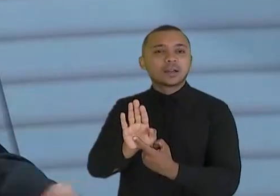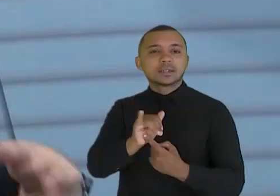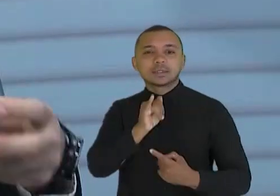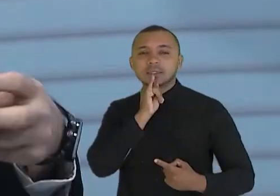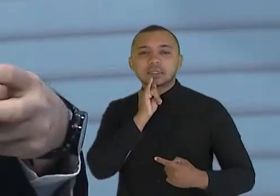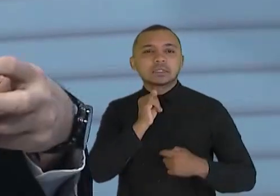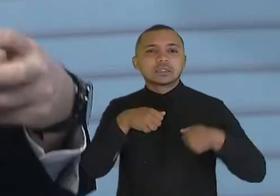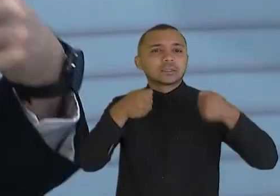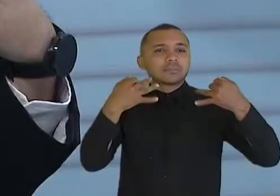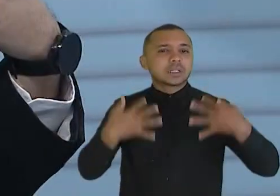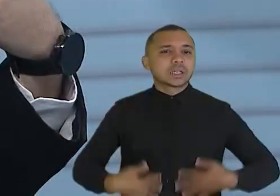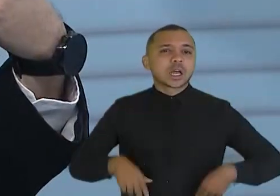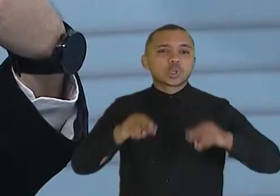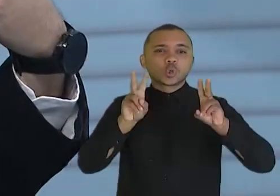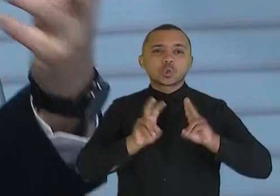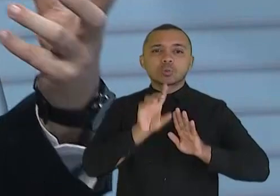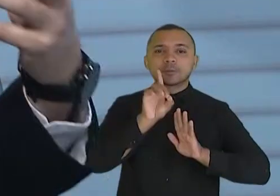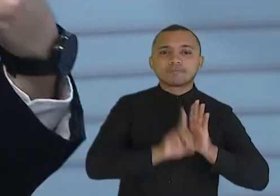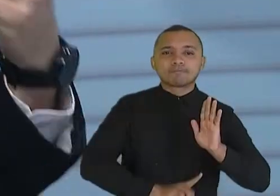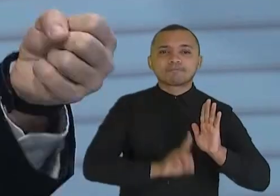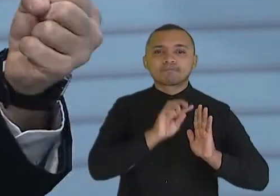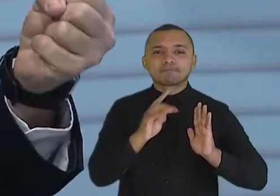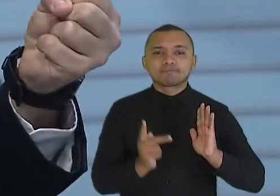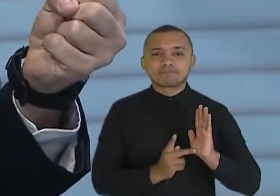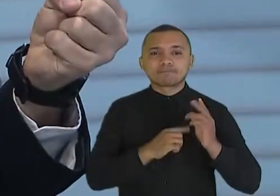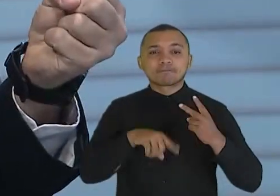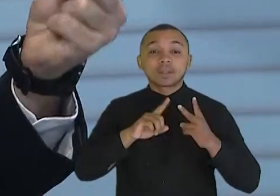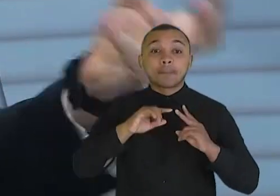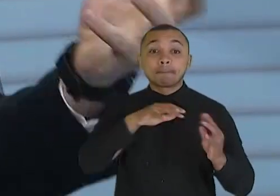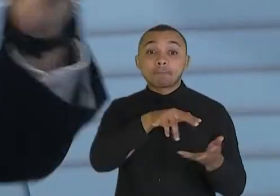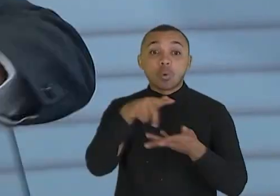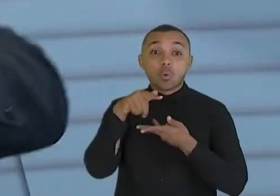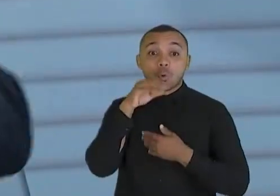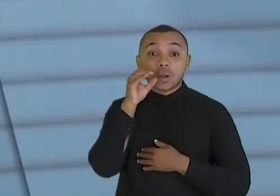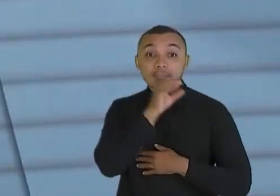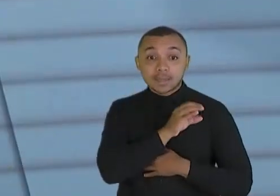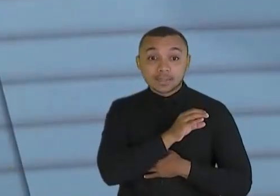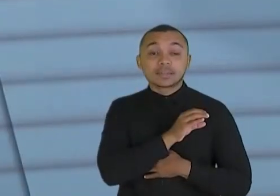direitos fundamentais, frente a esse impacto do aquecimento global e os